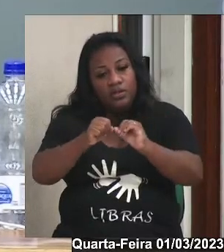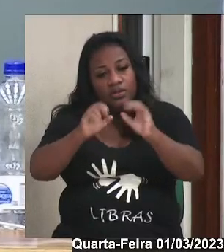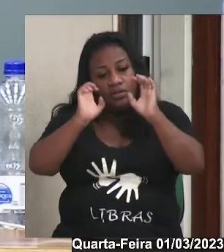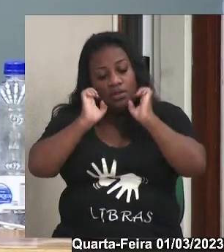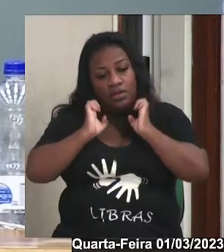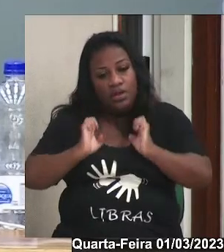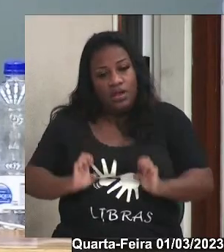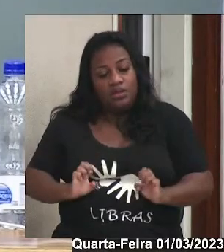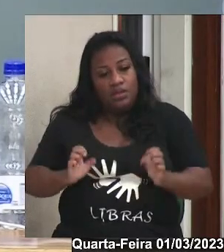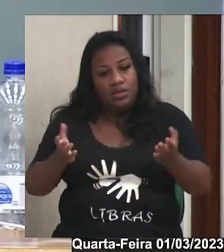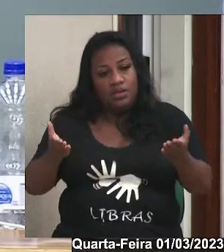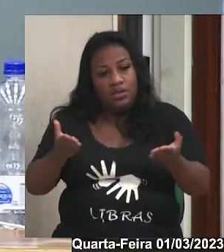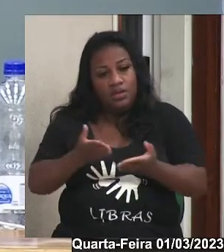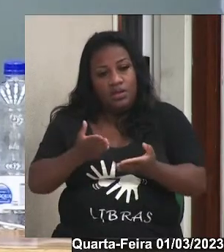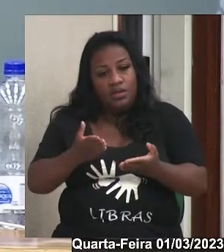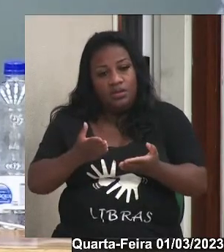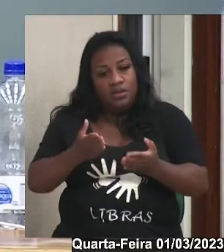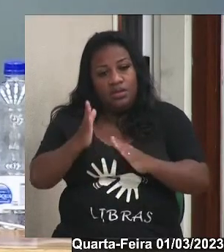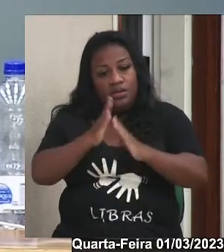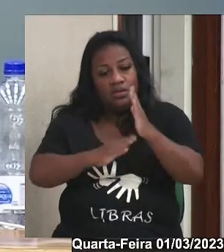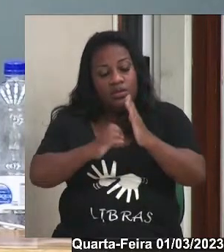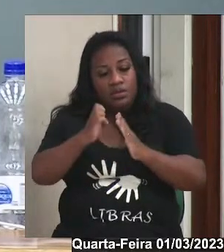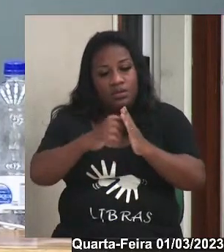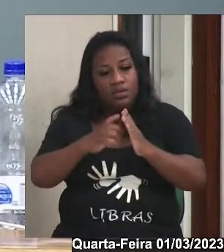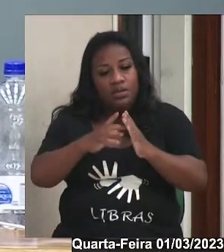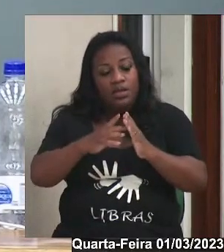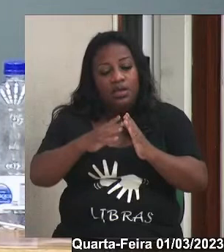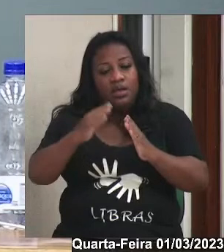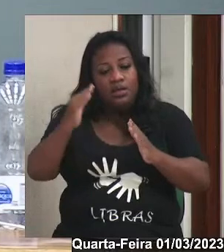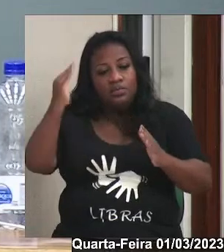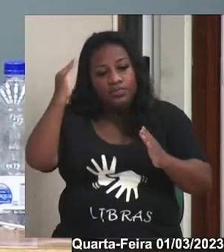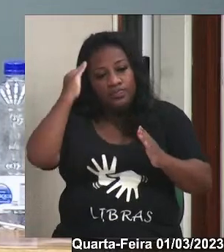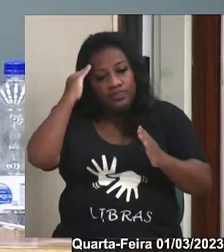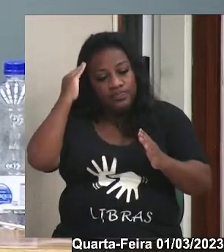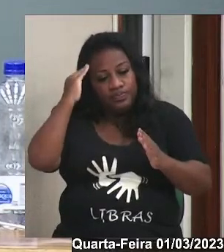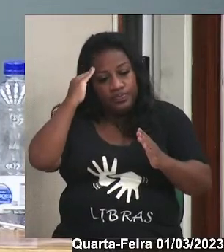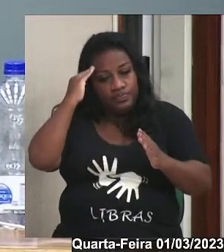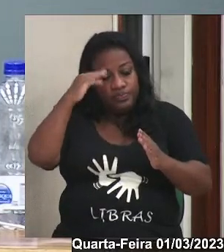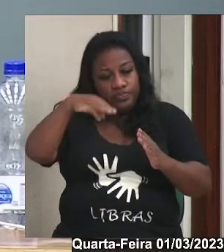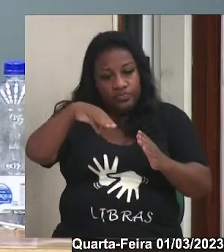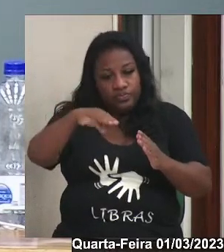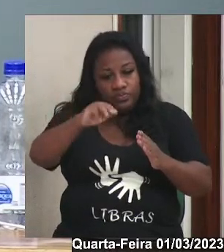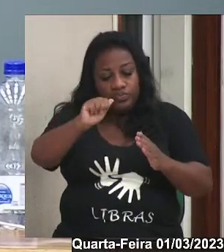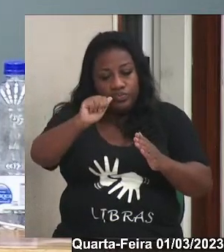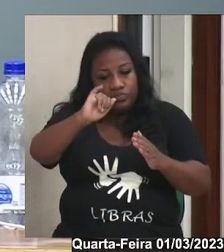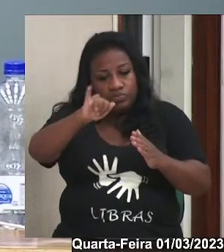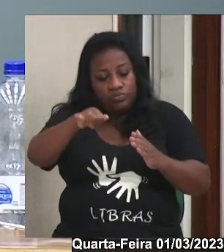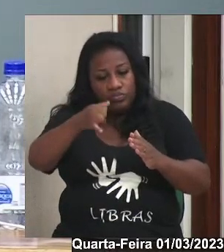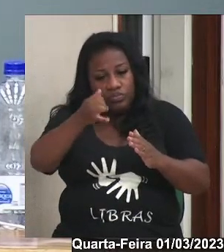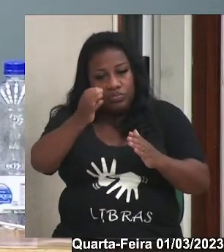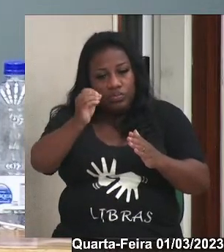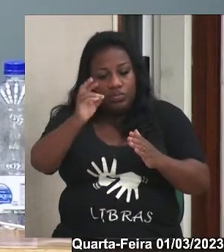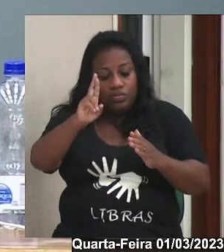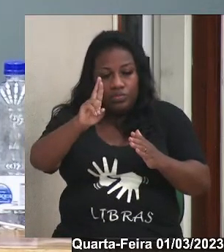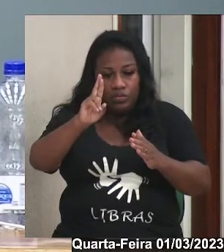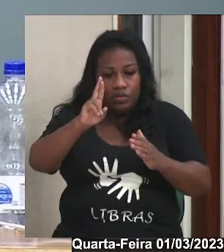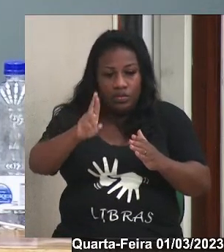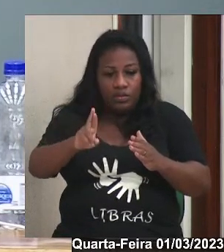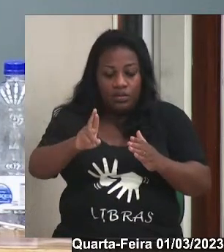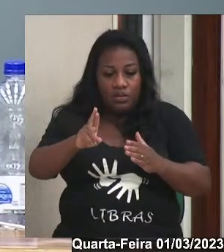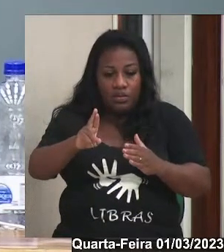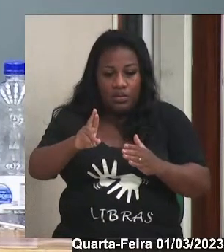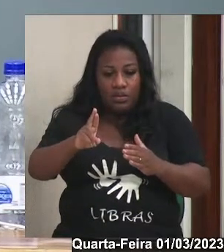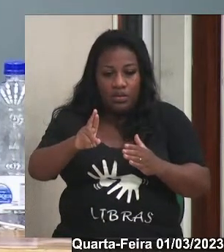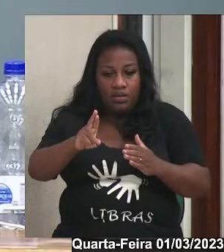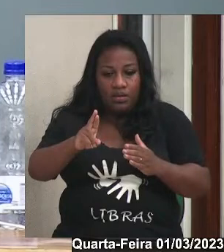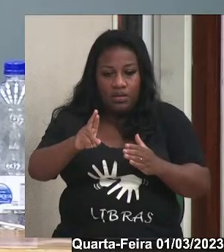Comissão de Ética e Decoro Parlamentar, economista. Considerando que homenagear como está, devem ser uma